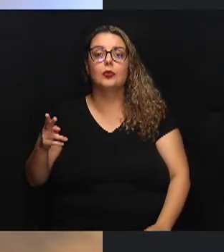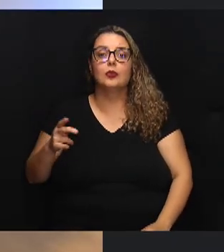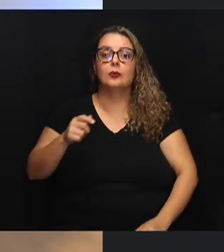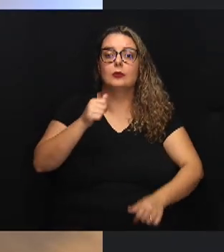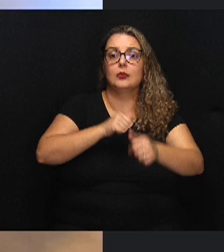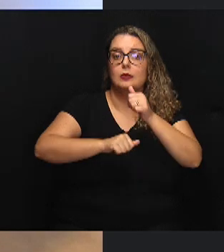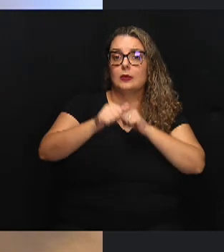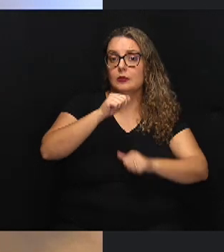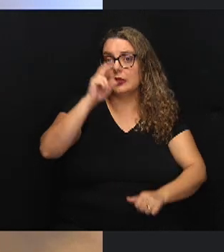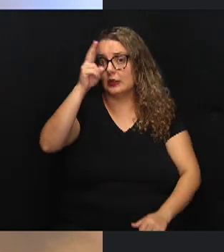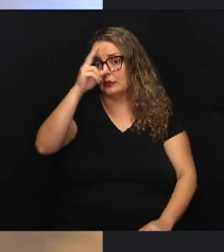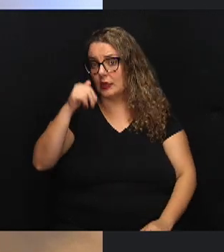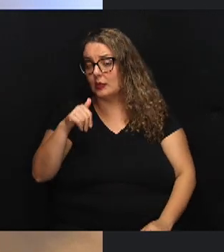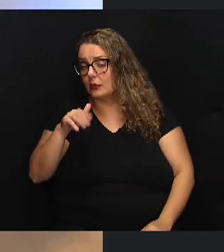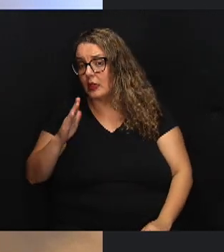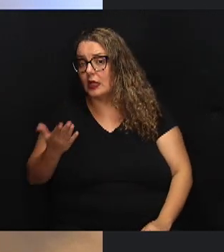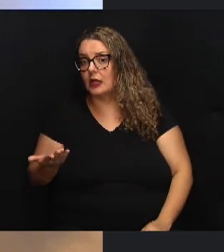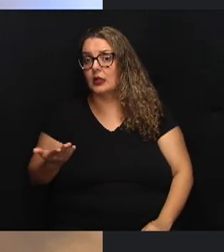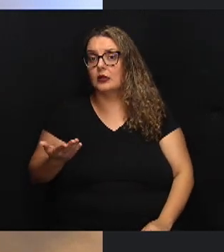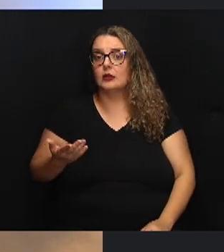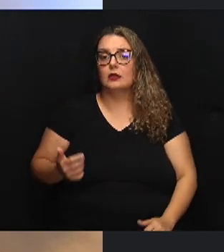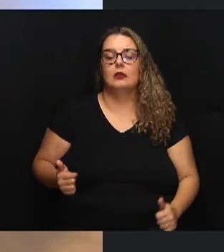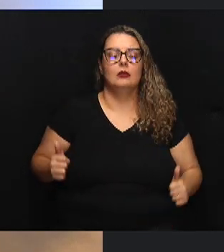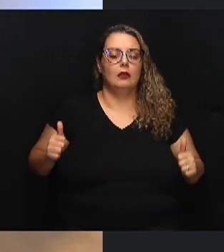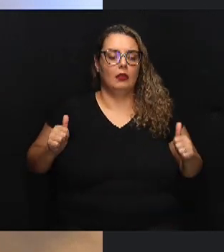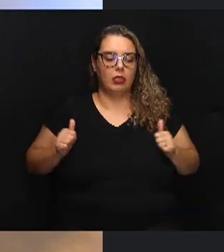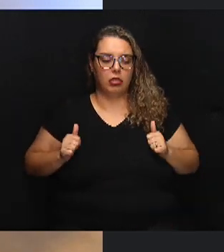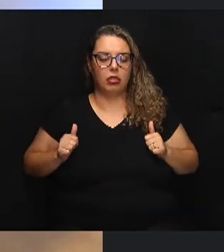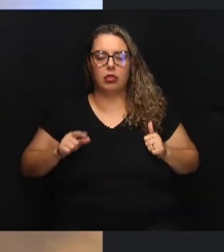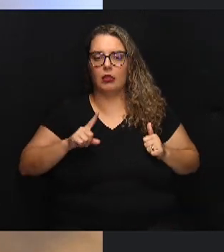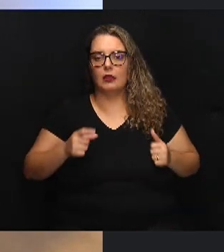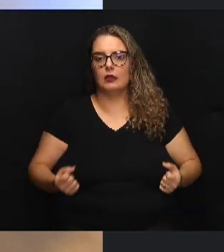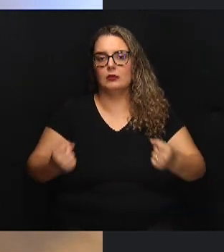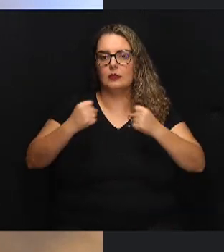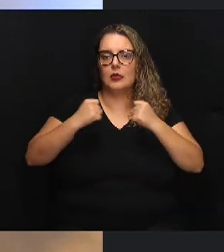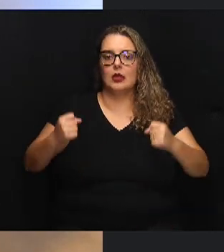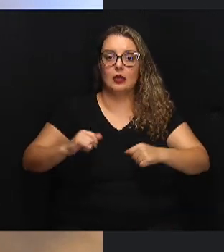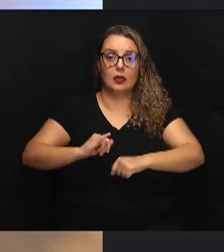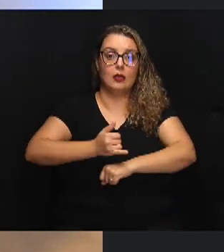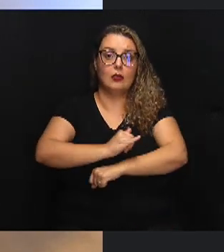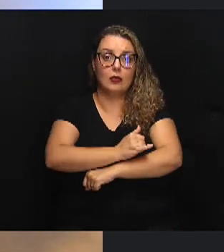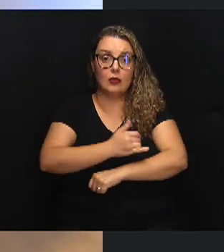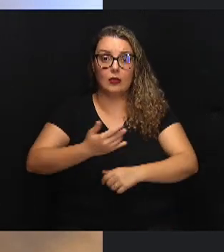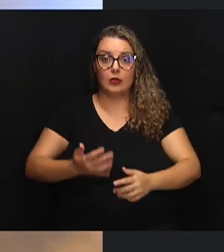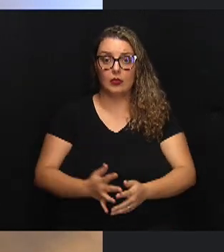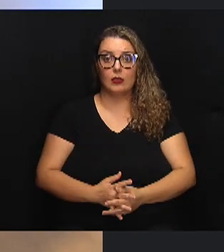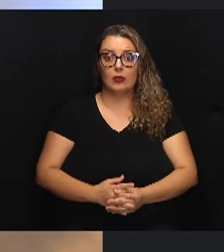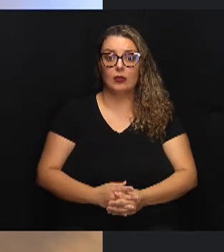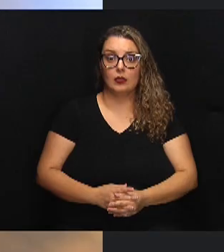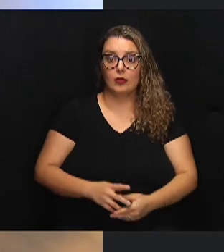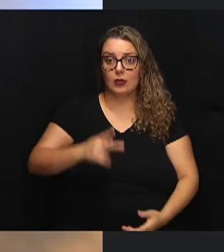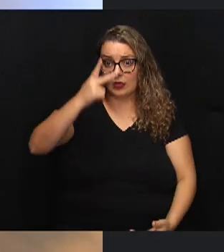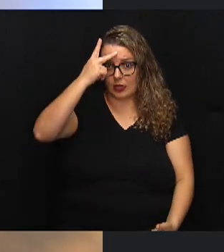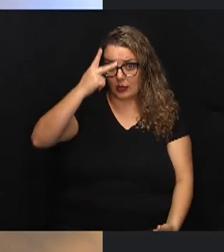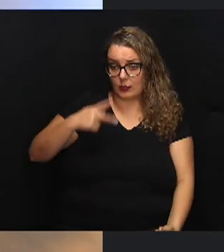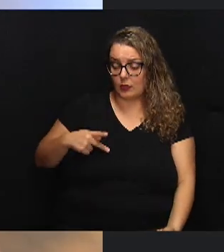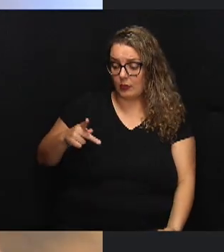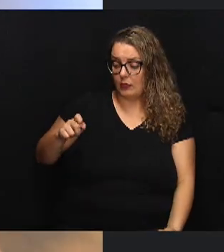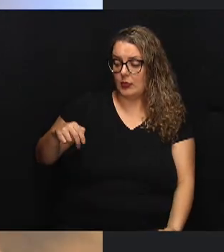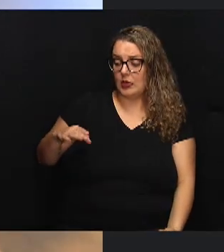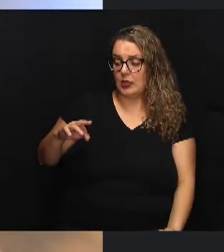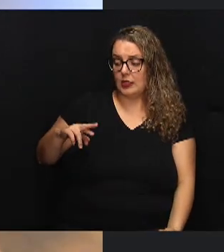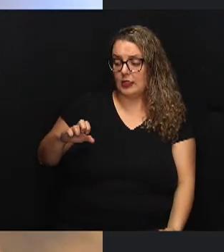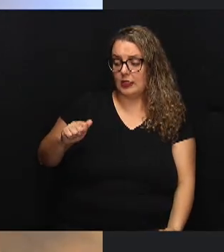de álcool, a inatividade física, a obesidade, a própria pancreatite